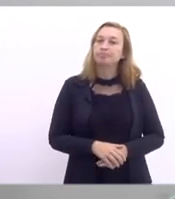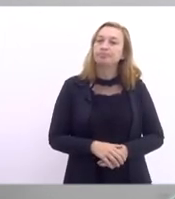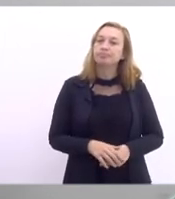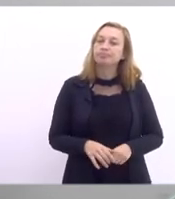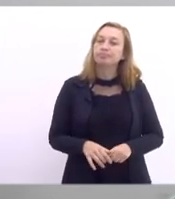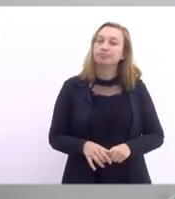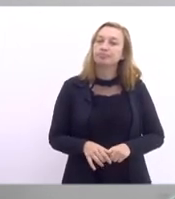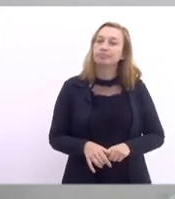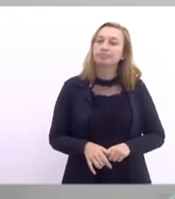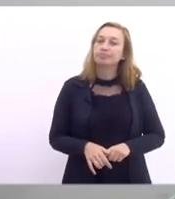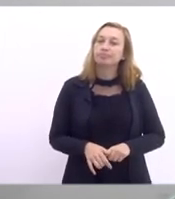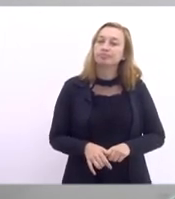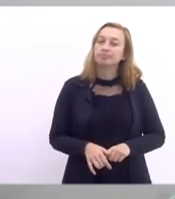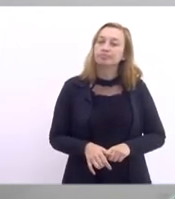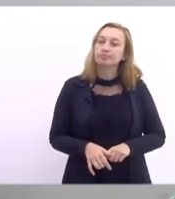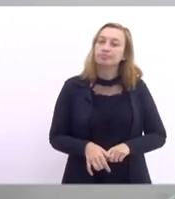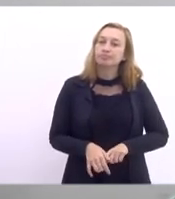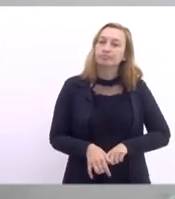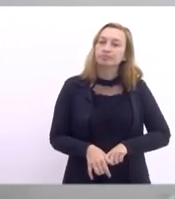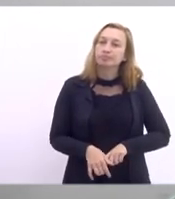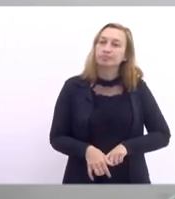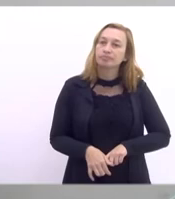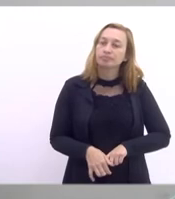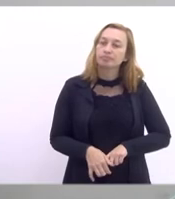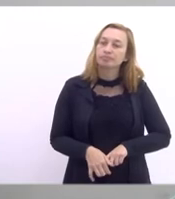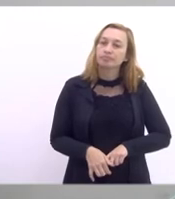e já que solicitar